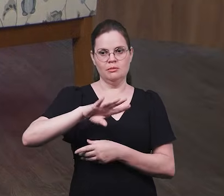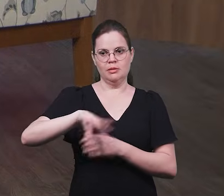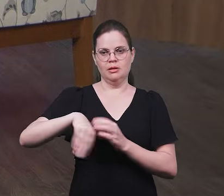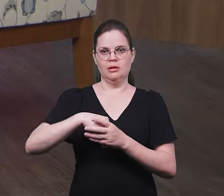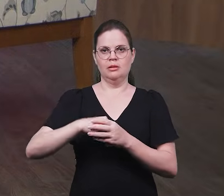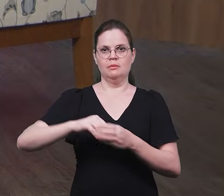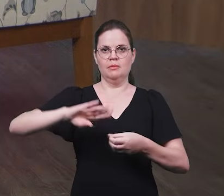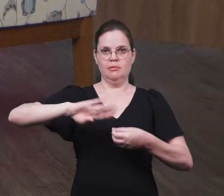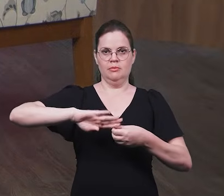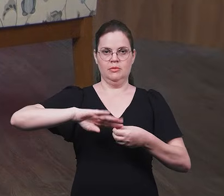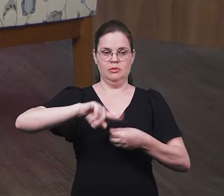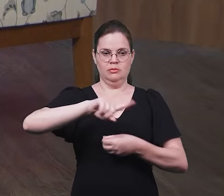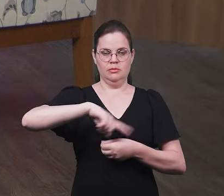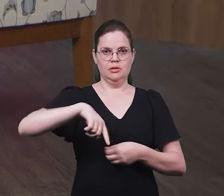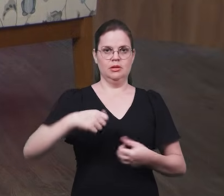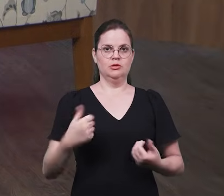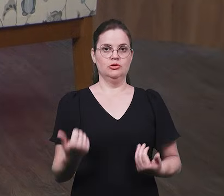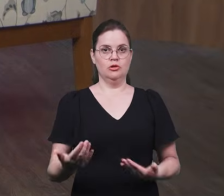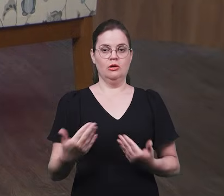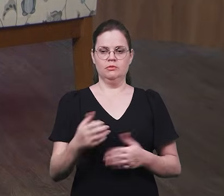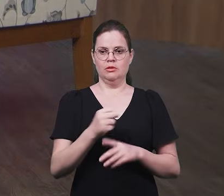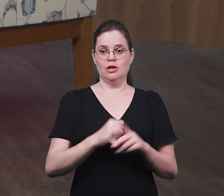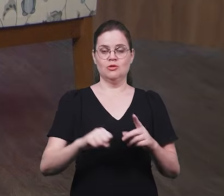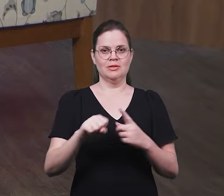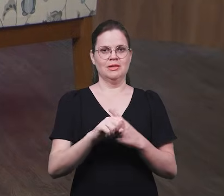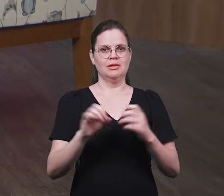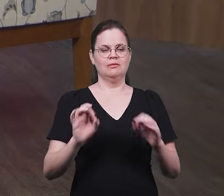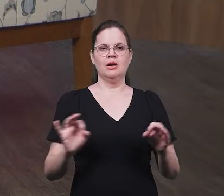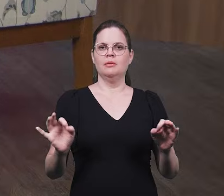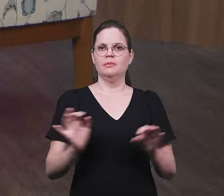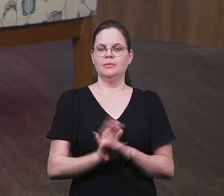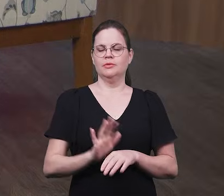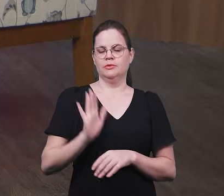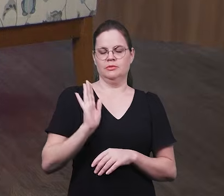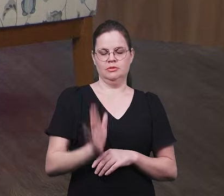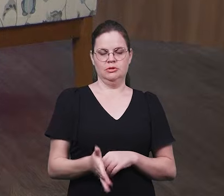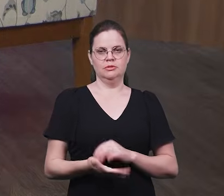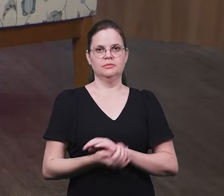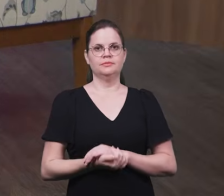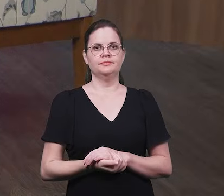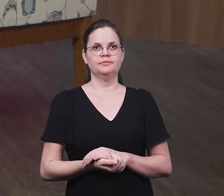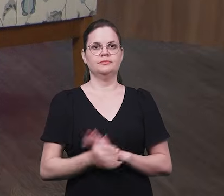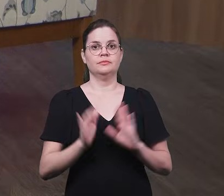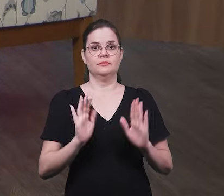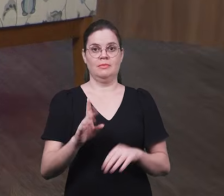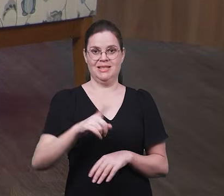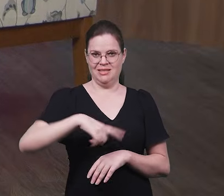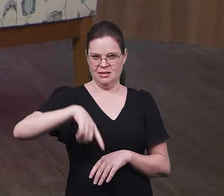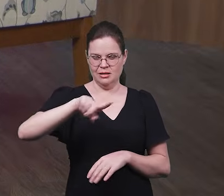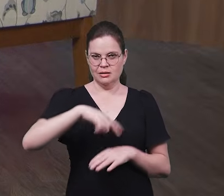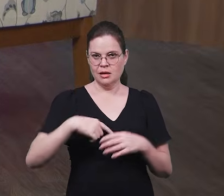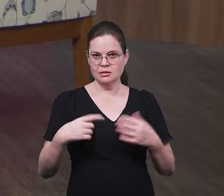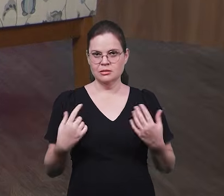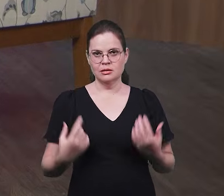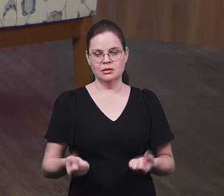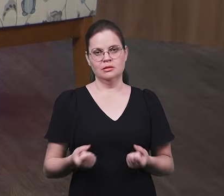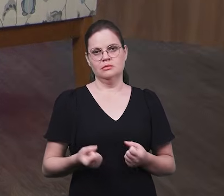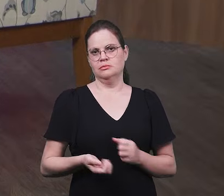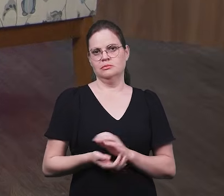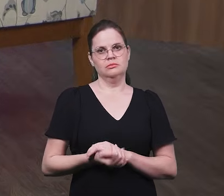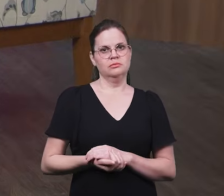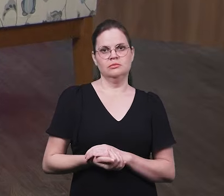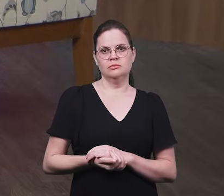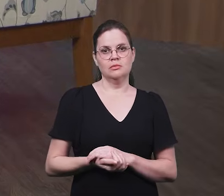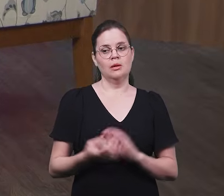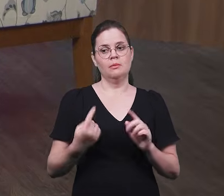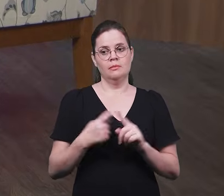sociedade que seria estabelecida para aqueles jovens. Aquela sociedade já estava estabelecida ali em Babilônia, mas aqueles